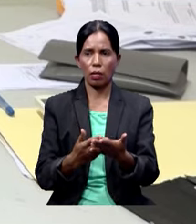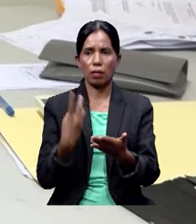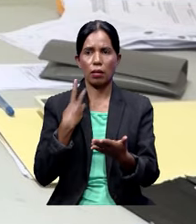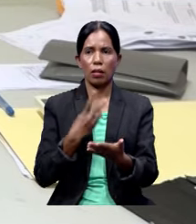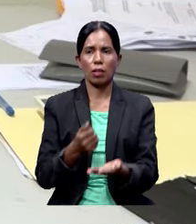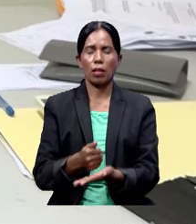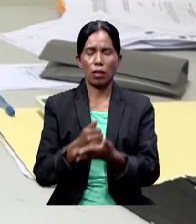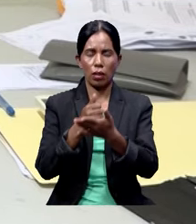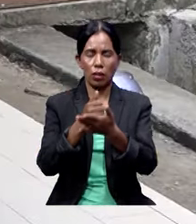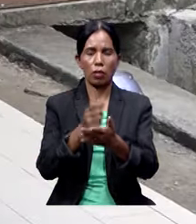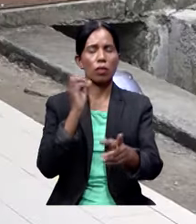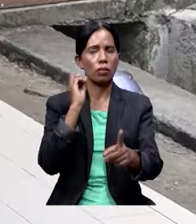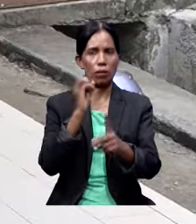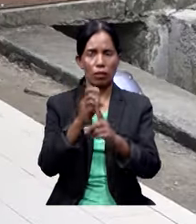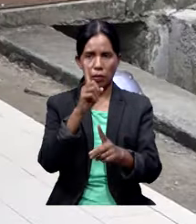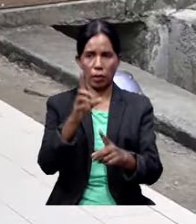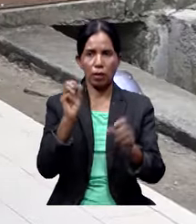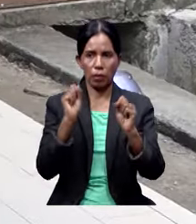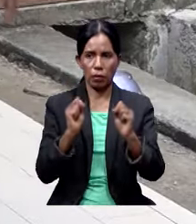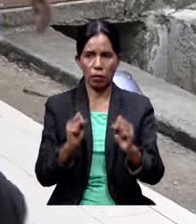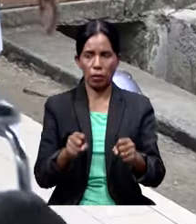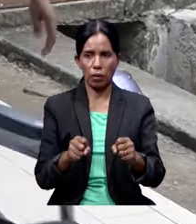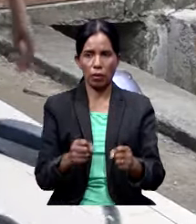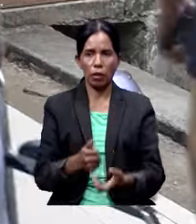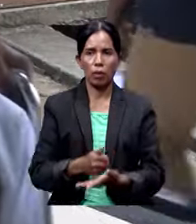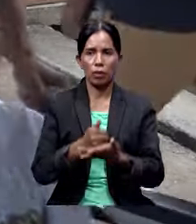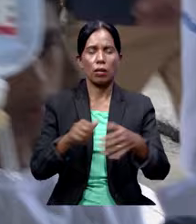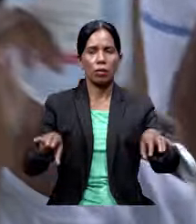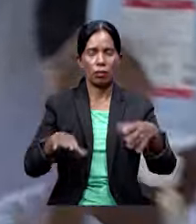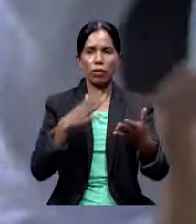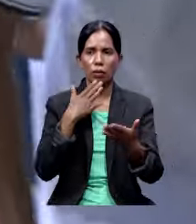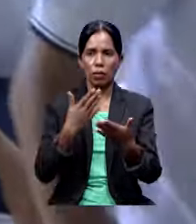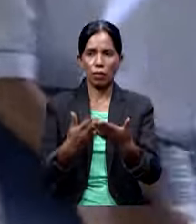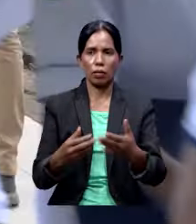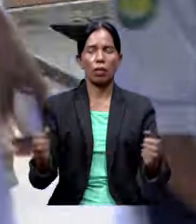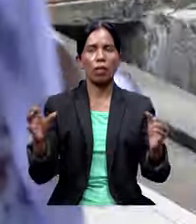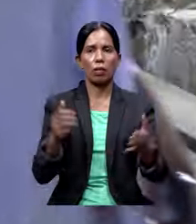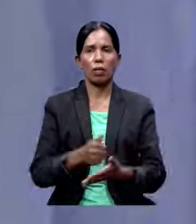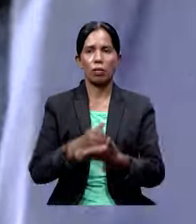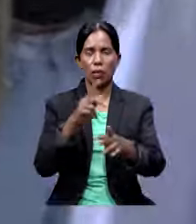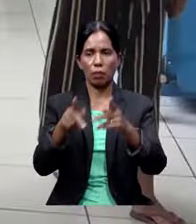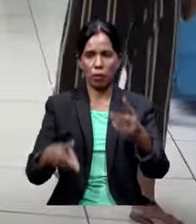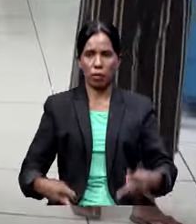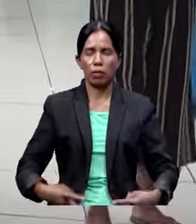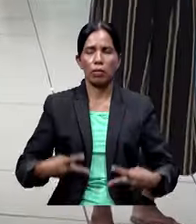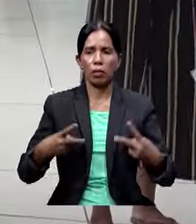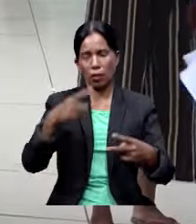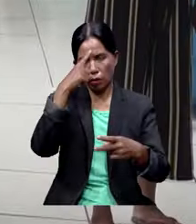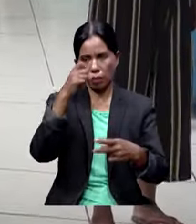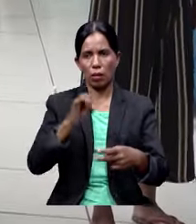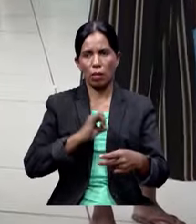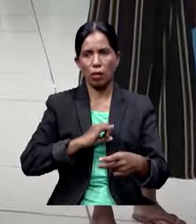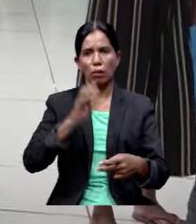atendimento é mais objetivo, e até bem, apoio serviço de acreditar, liga o salva de vida. Também não é uma cava